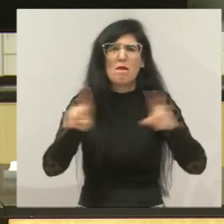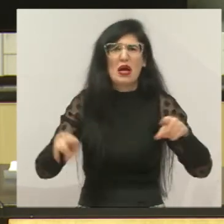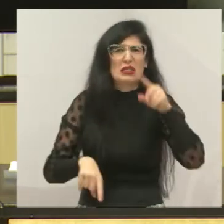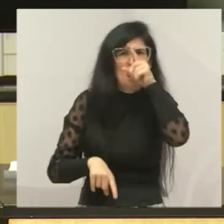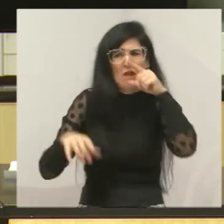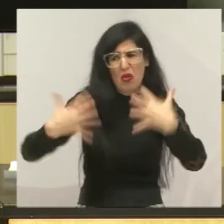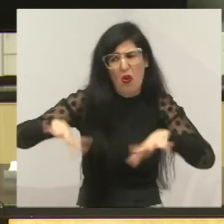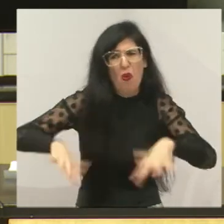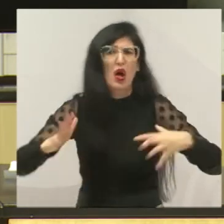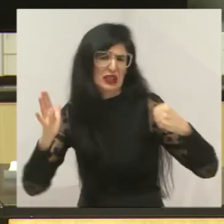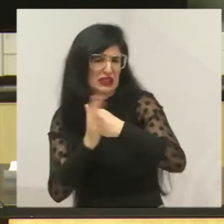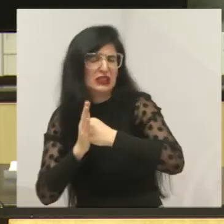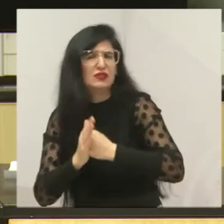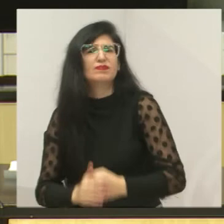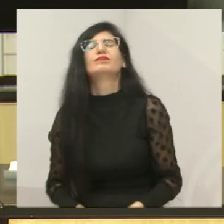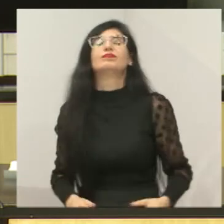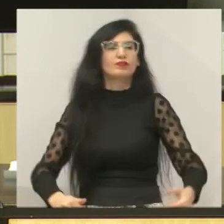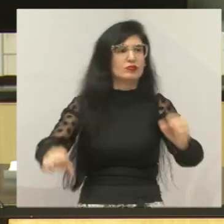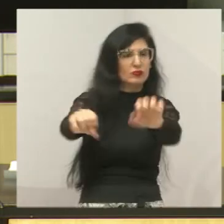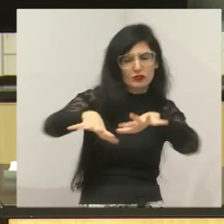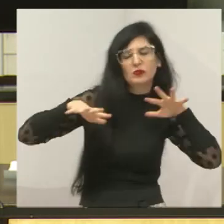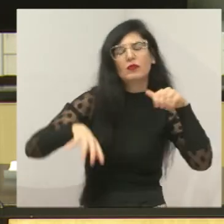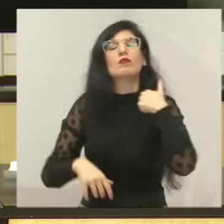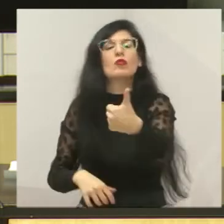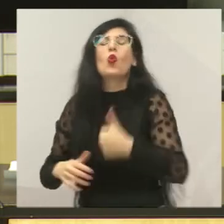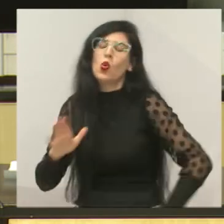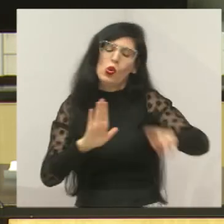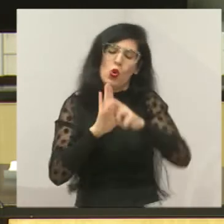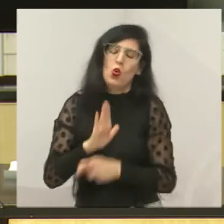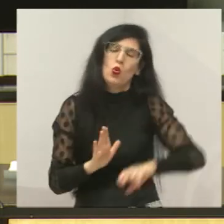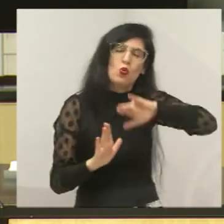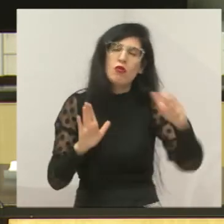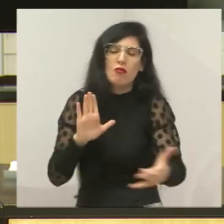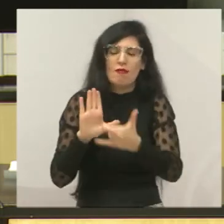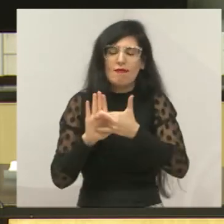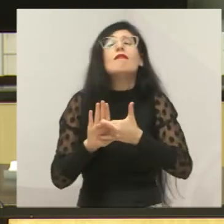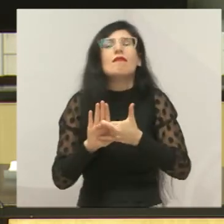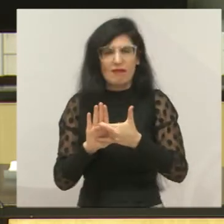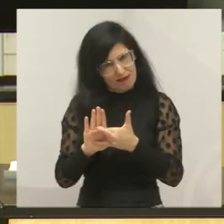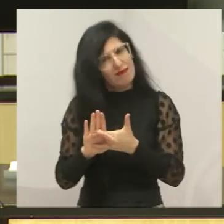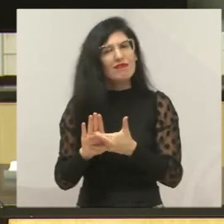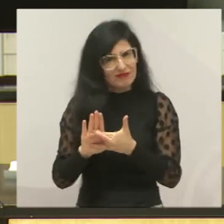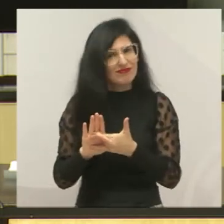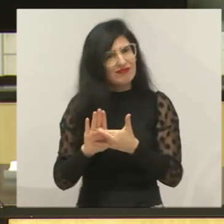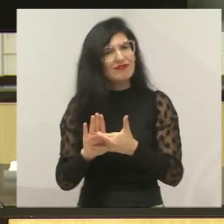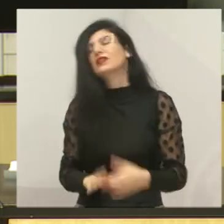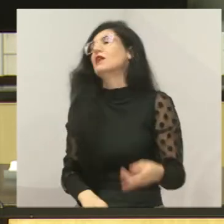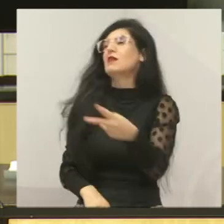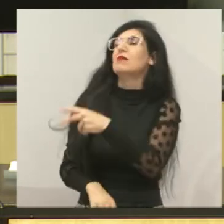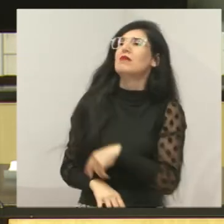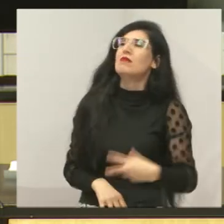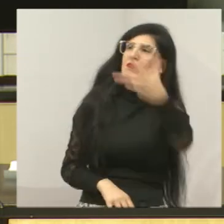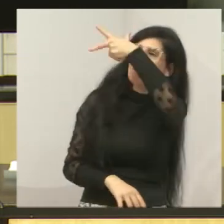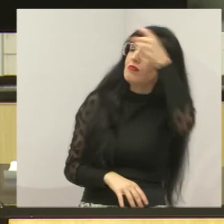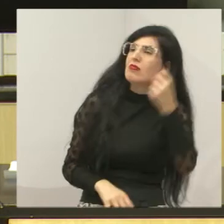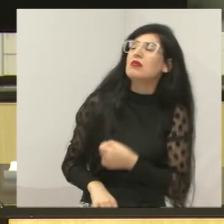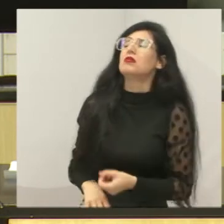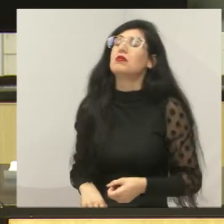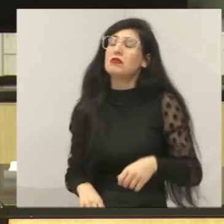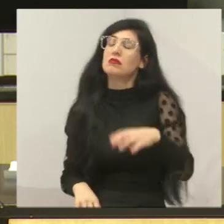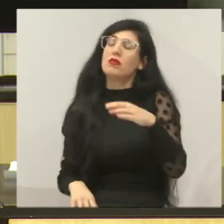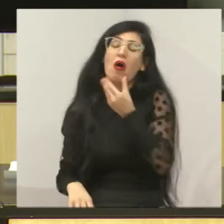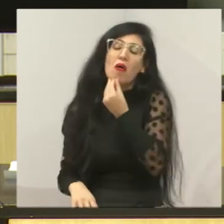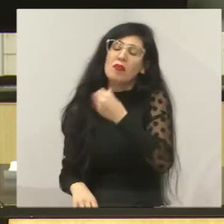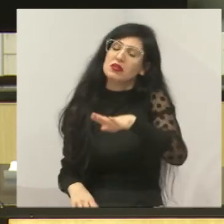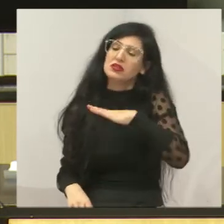Casa, ouvido e aprovado pela Igreja Plenário, cumpridas as formalidades regimentais, seja encaminhado ao senhor prefeito municipal de Jacareí o seguinte pedido de